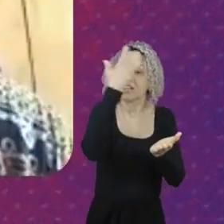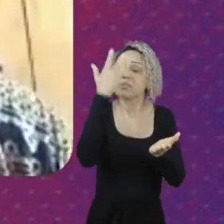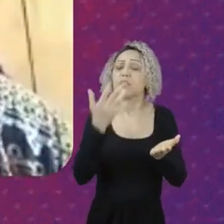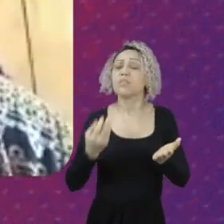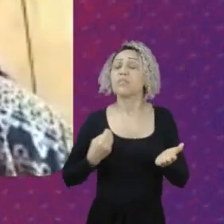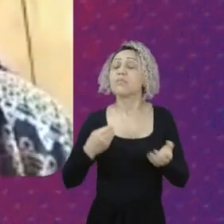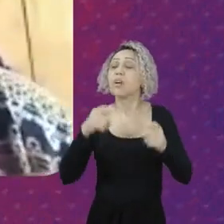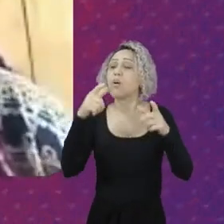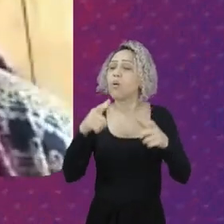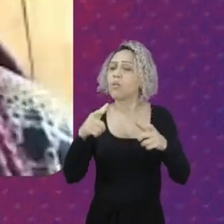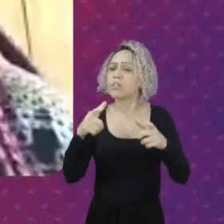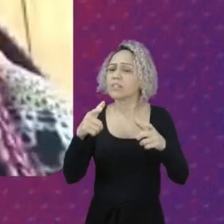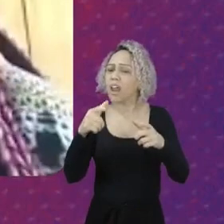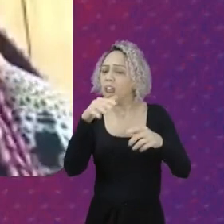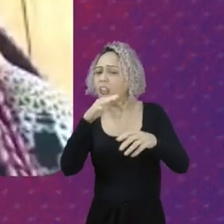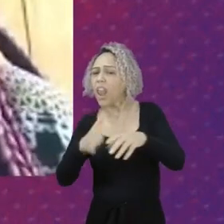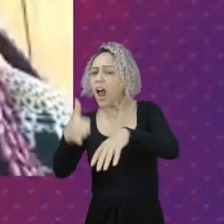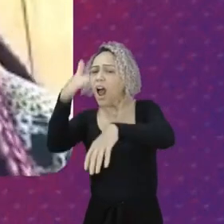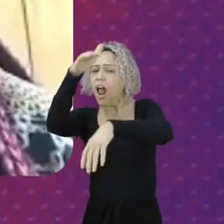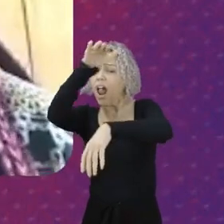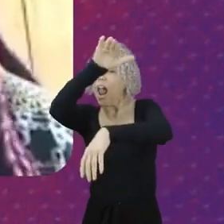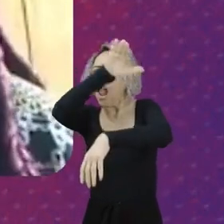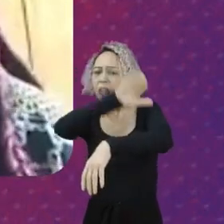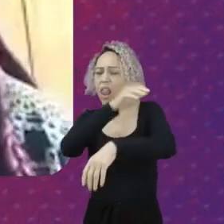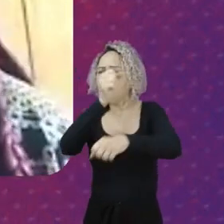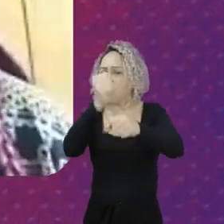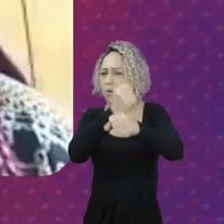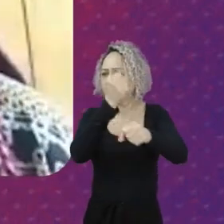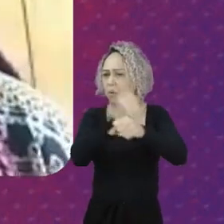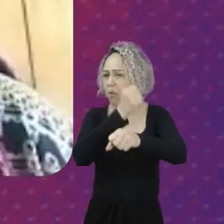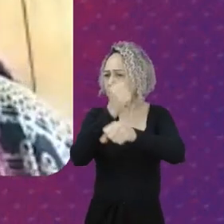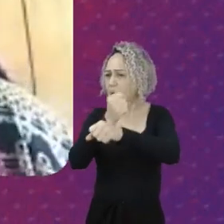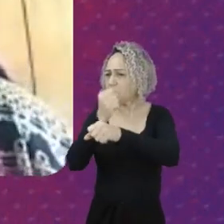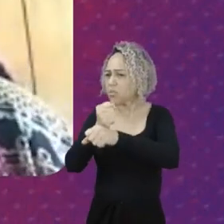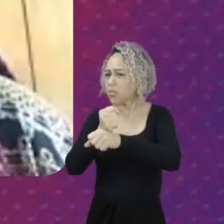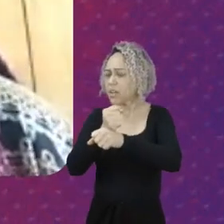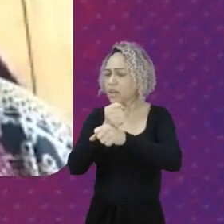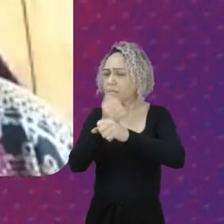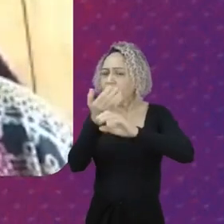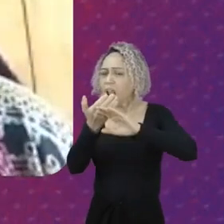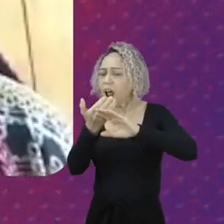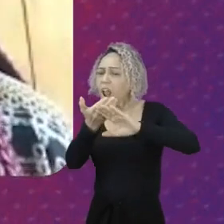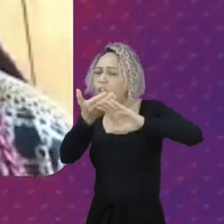aquele espaço e para as pessoas que vivem nele. É um espaço, né,